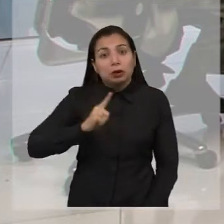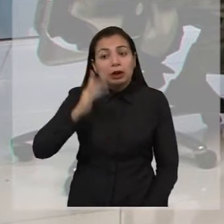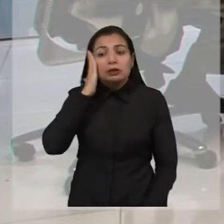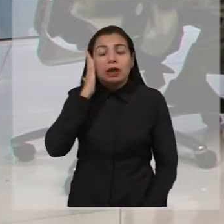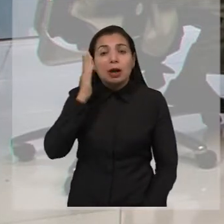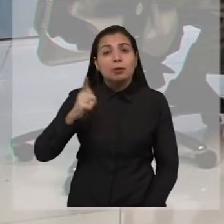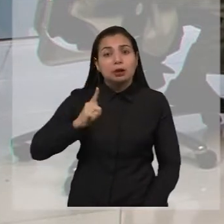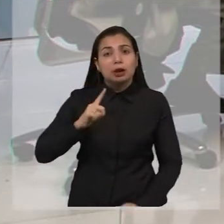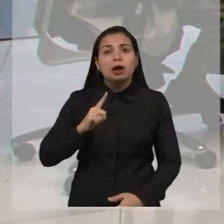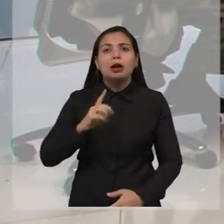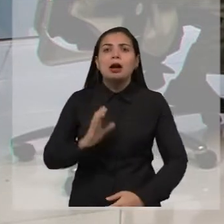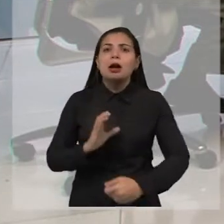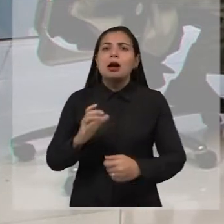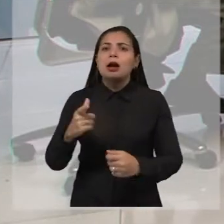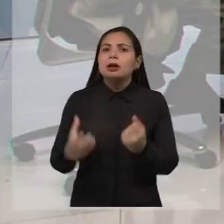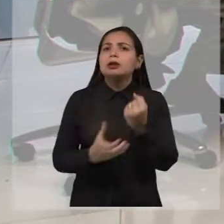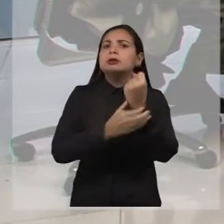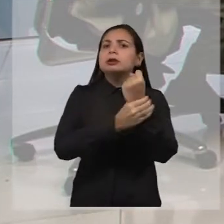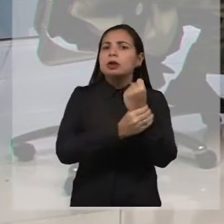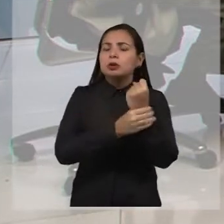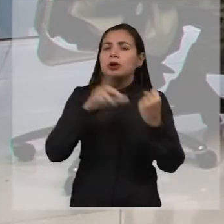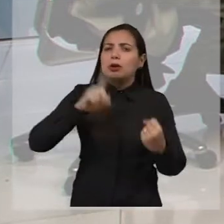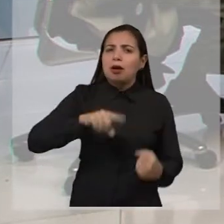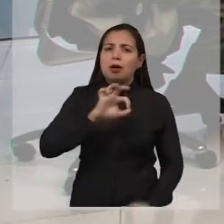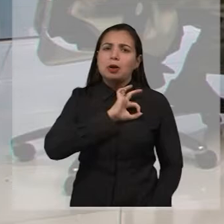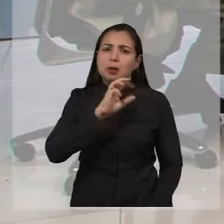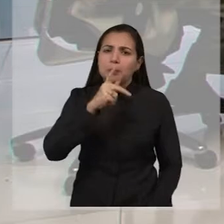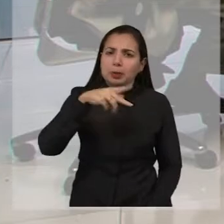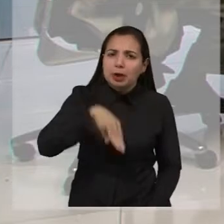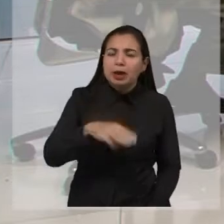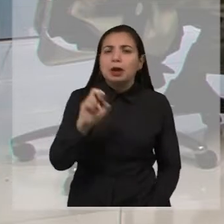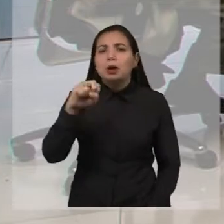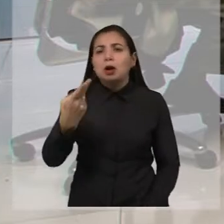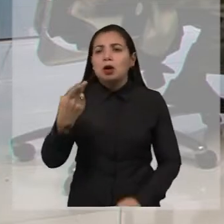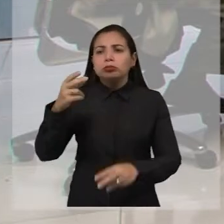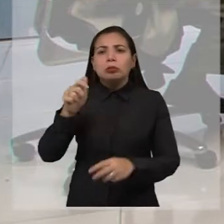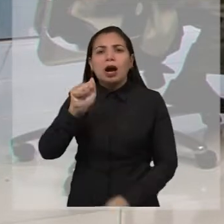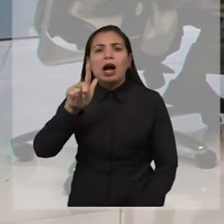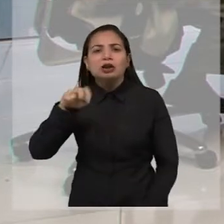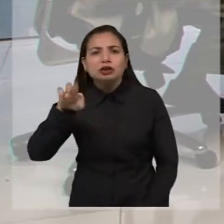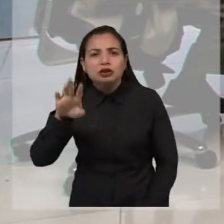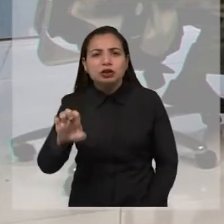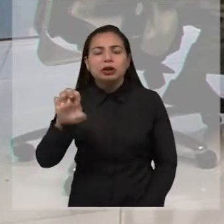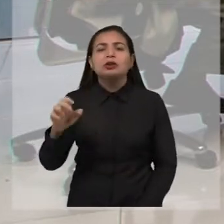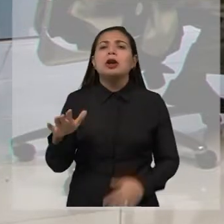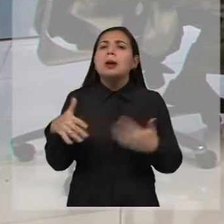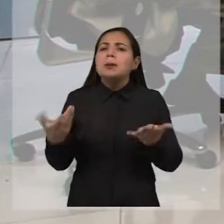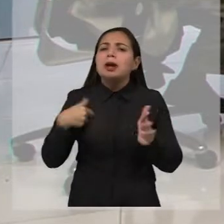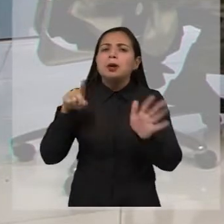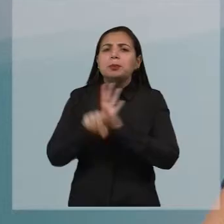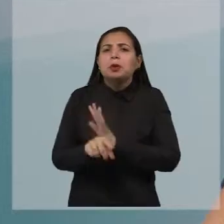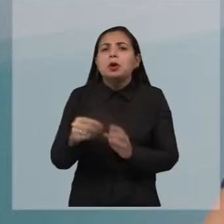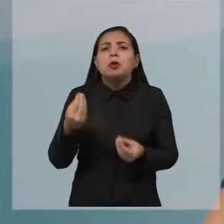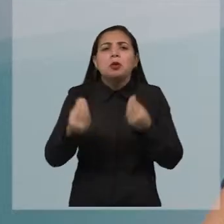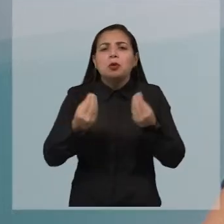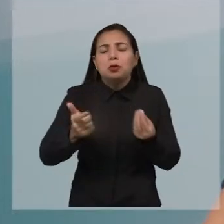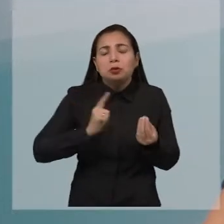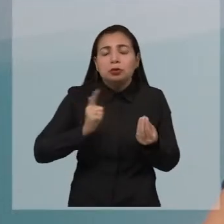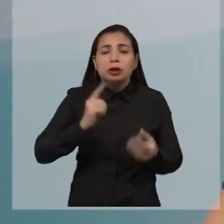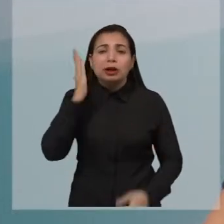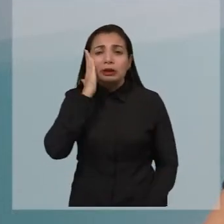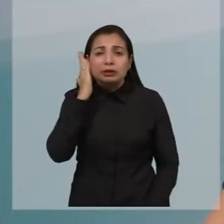de segurança, seja ela policial, militar, civil, agente prisional, e quem está mais próximo, ou melhor, quem está